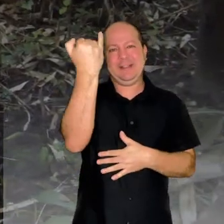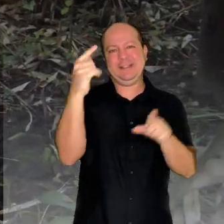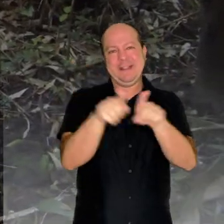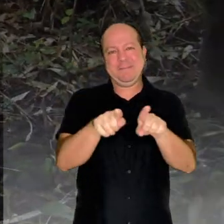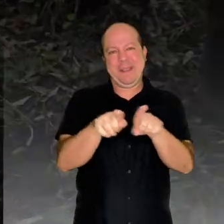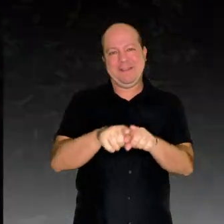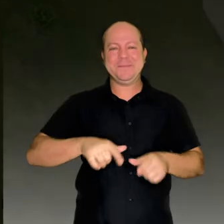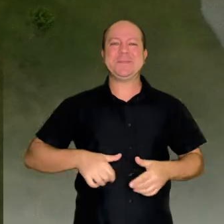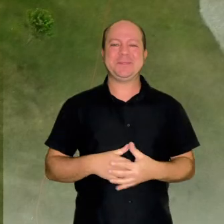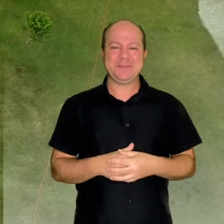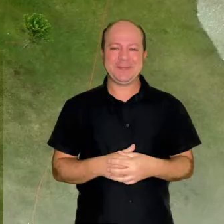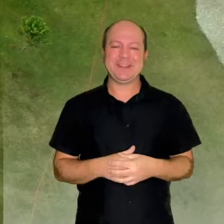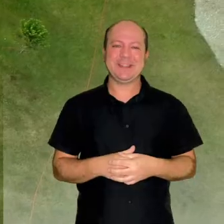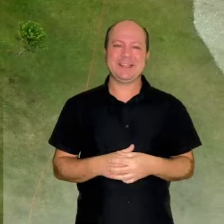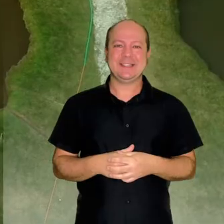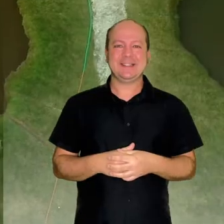muito importante também.